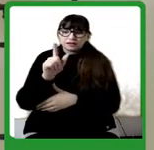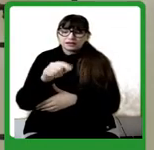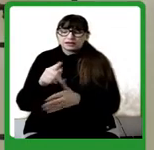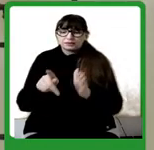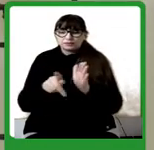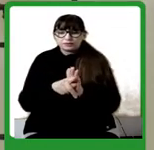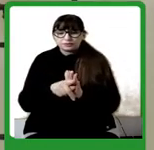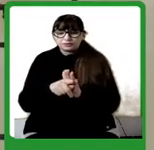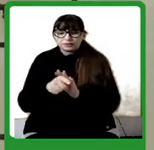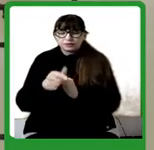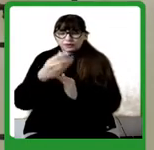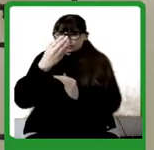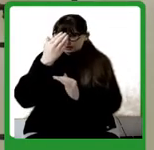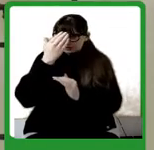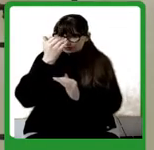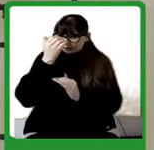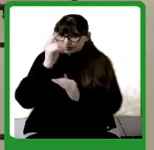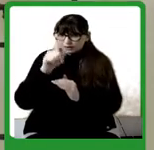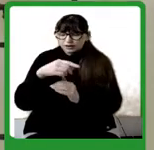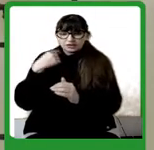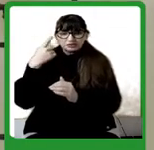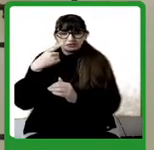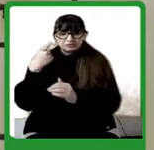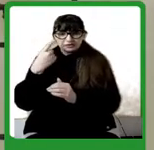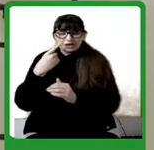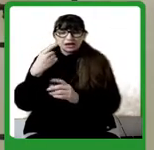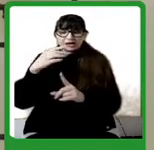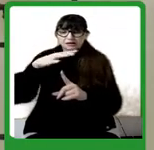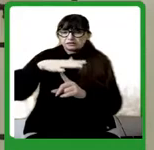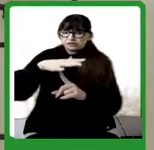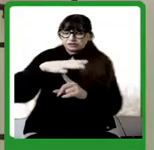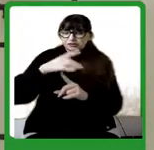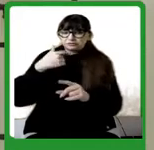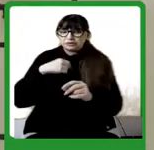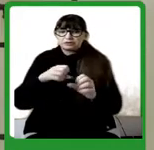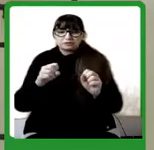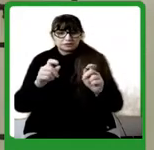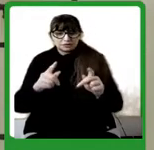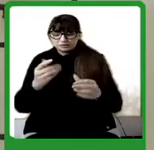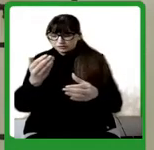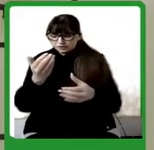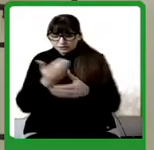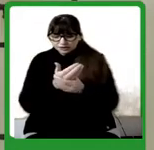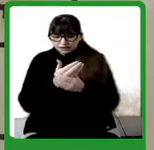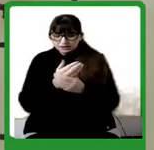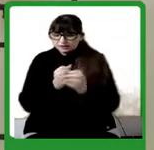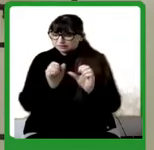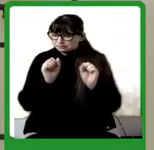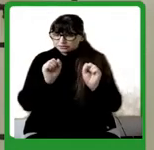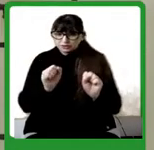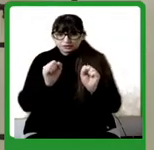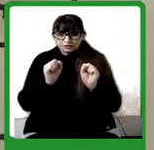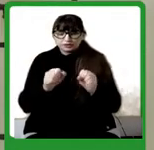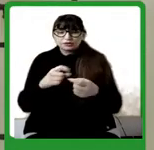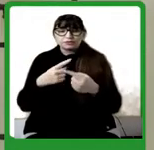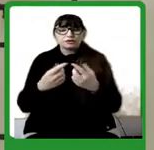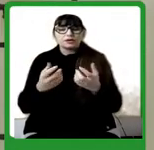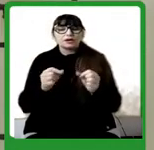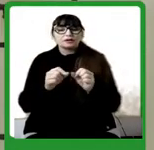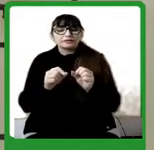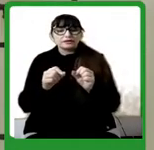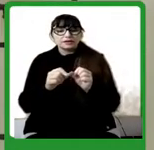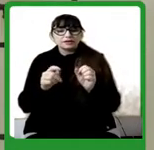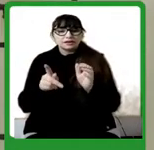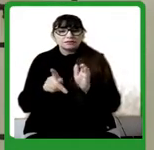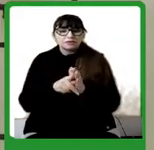que é advogada de Curitiba e ping e pang. Eu digo, me processa, pesteada, me processa, que eu quero fazer mandar rezar o Sequeri pra ti